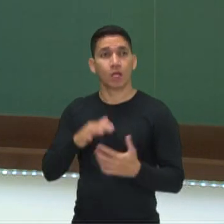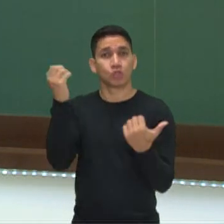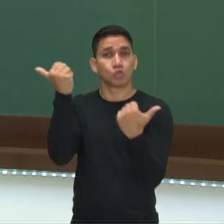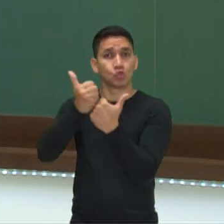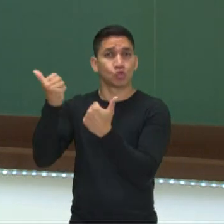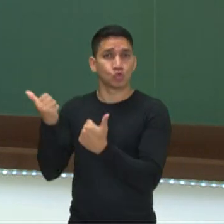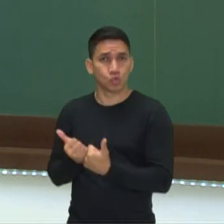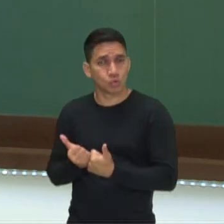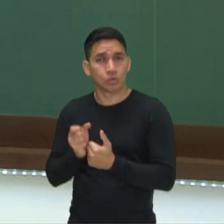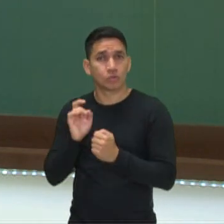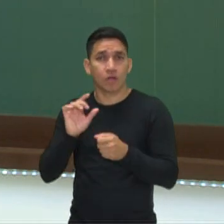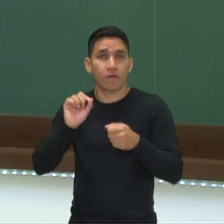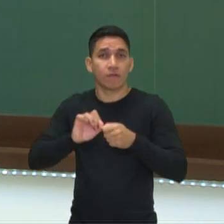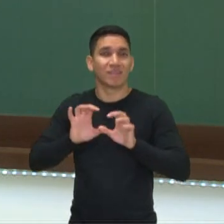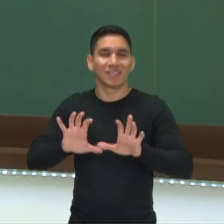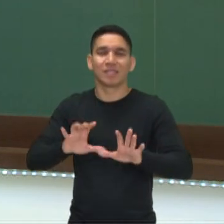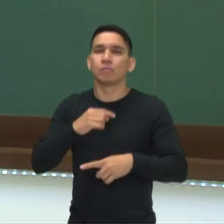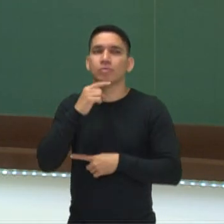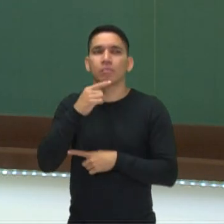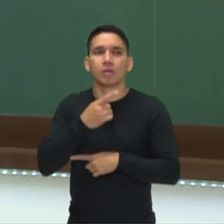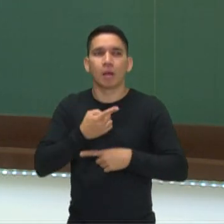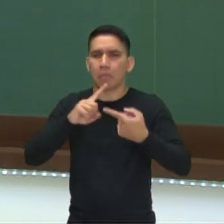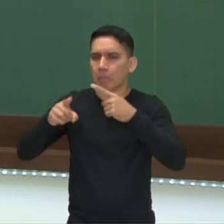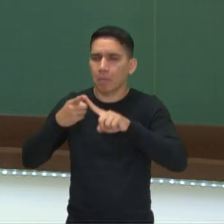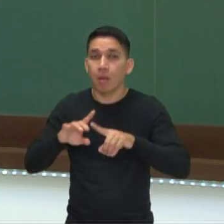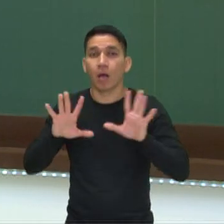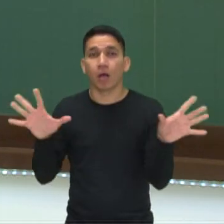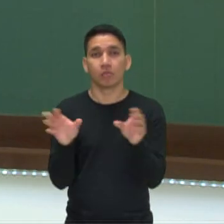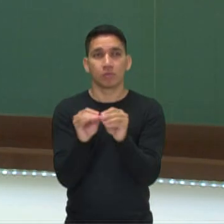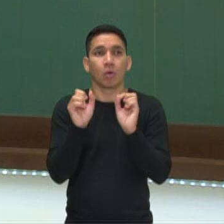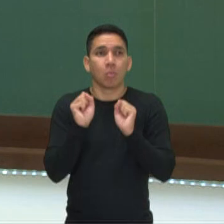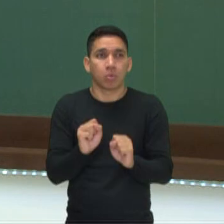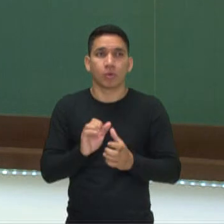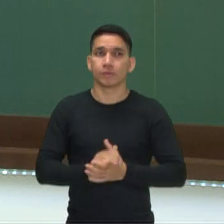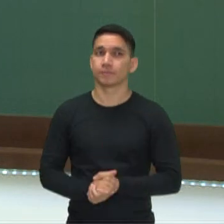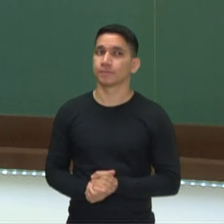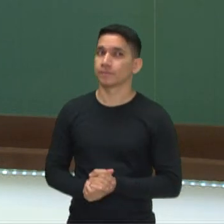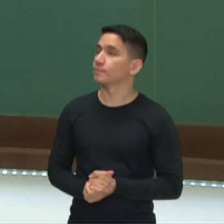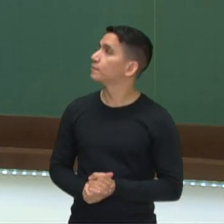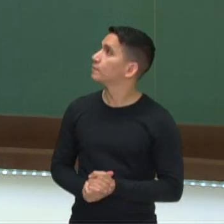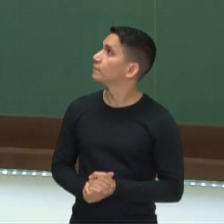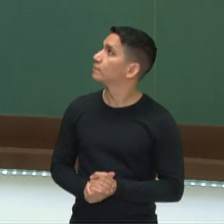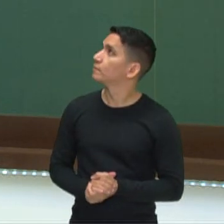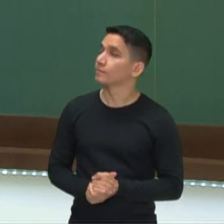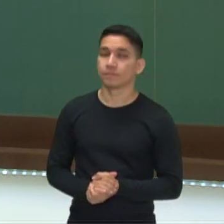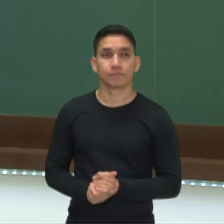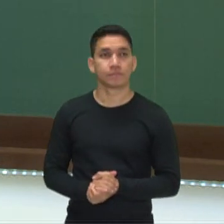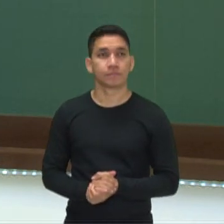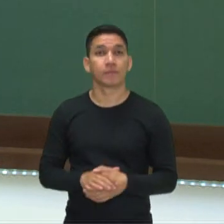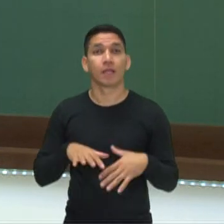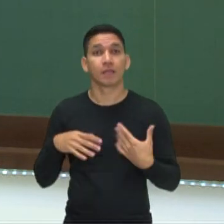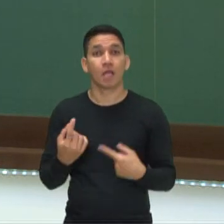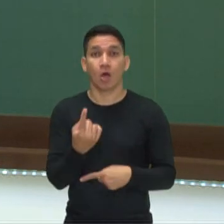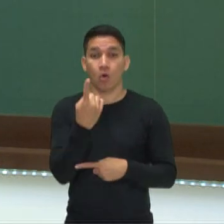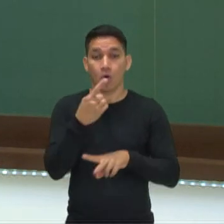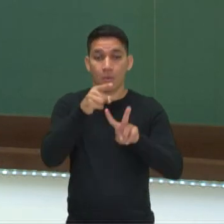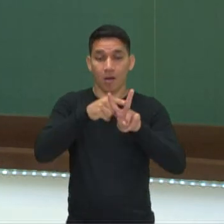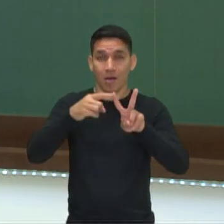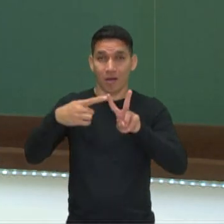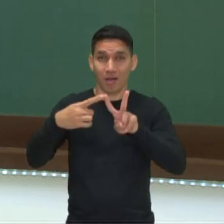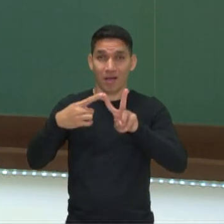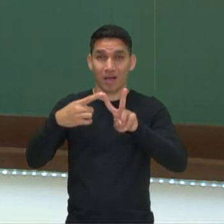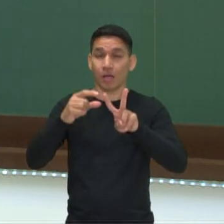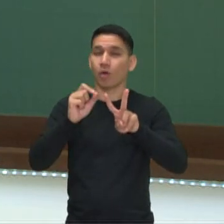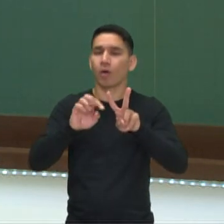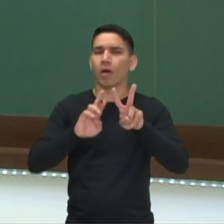2, eu não consigo fazer a conta, mas eu posso simplificar, ó. 12 por 2, 6, 2 por 2, 1. Então, uma raiz é 6